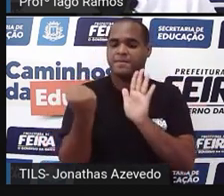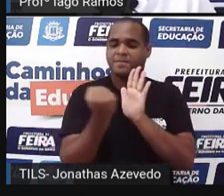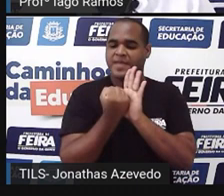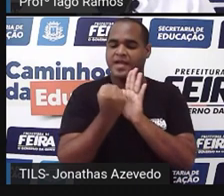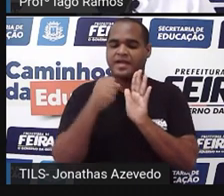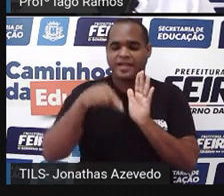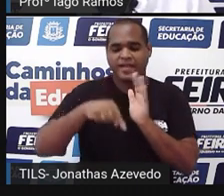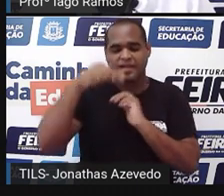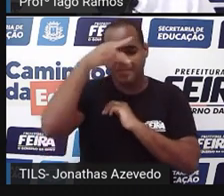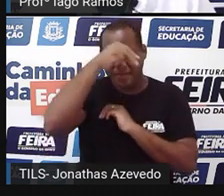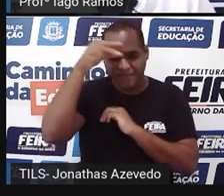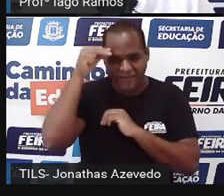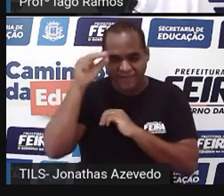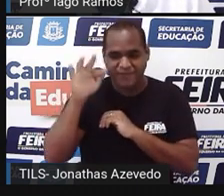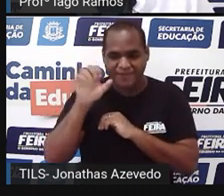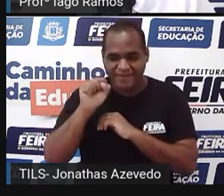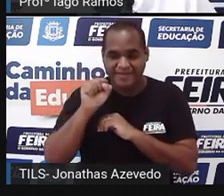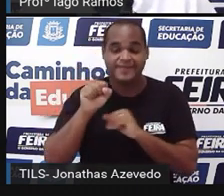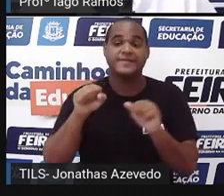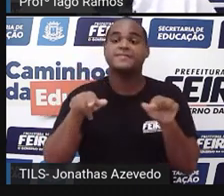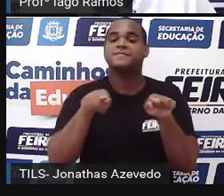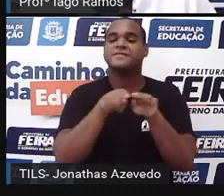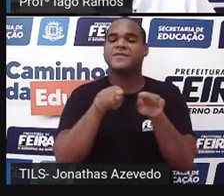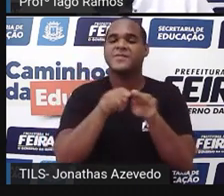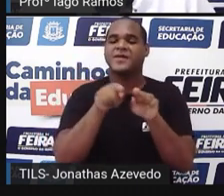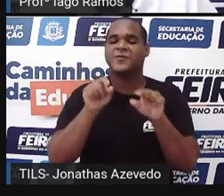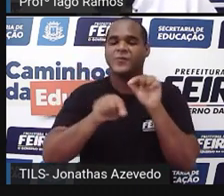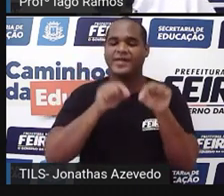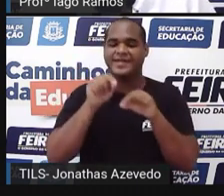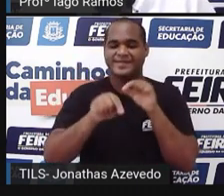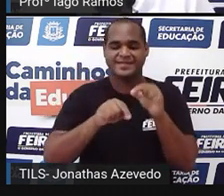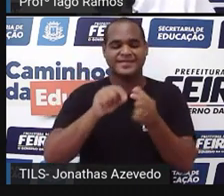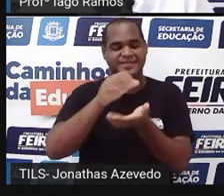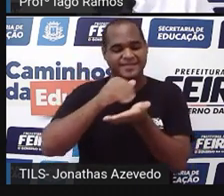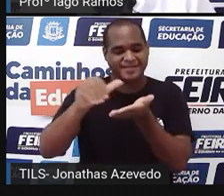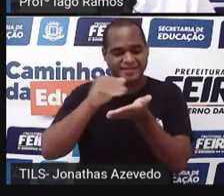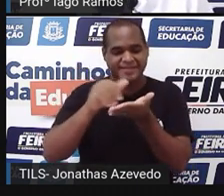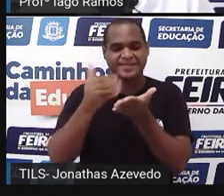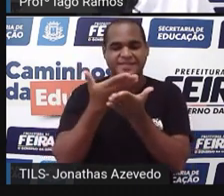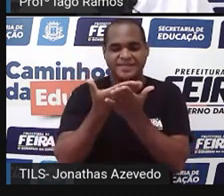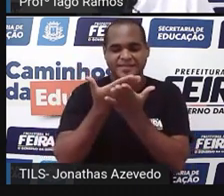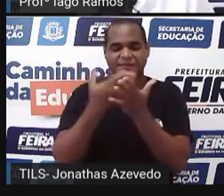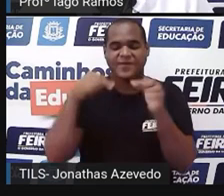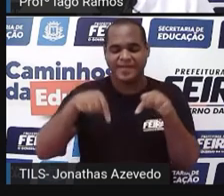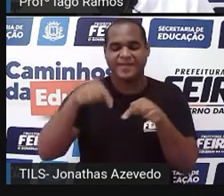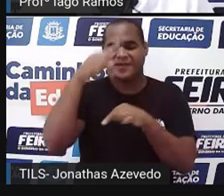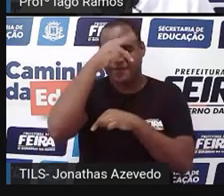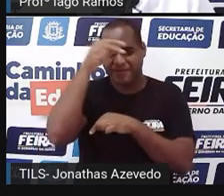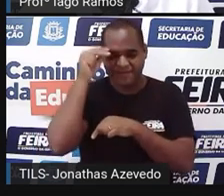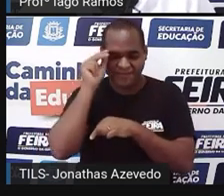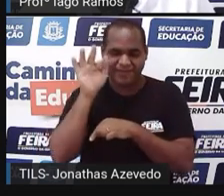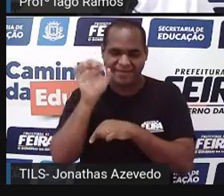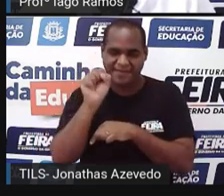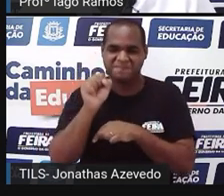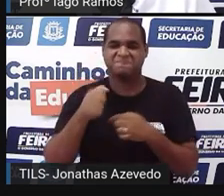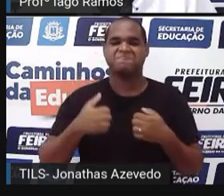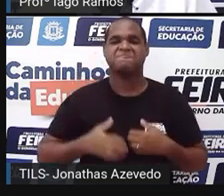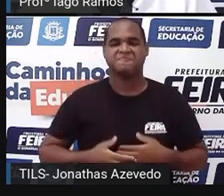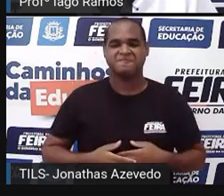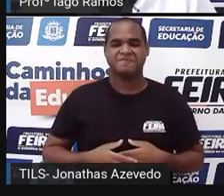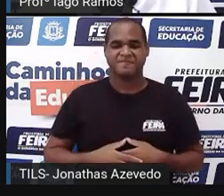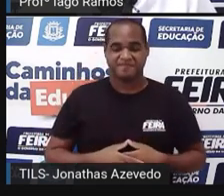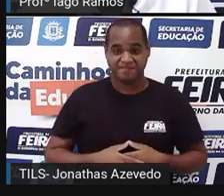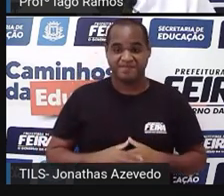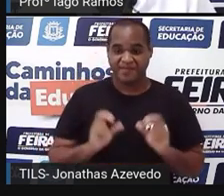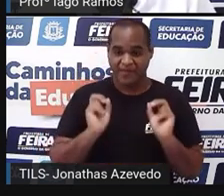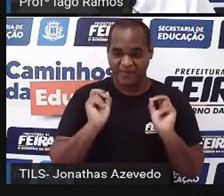da Prefeitura Municipal de Feira de Santana e da própria Secretaria de e da nossa cidade tá bom